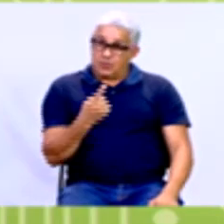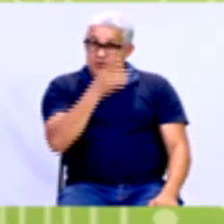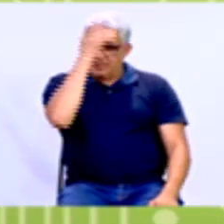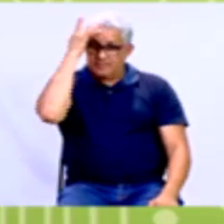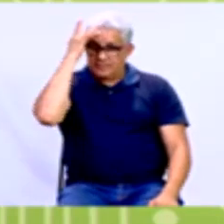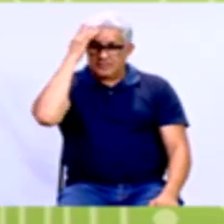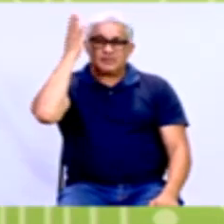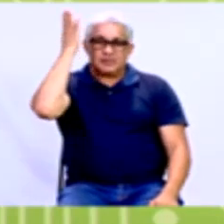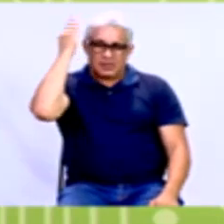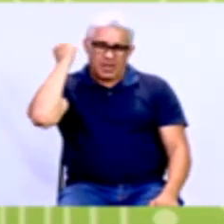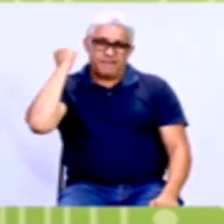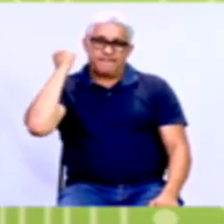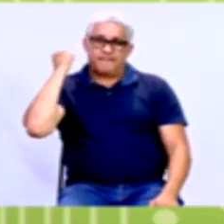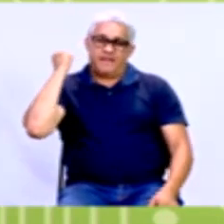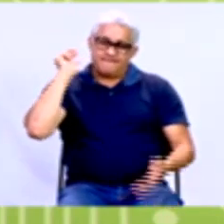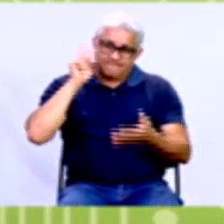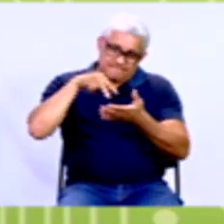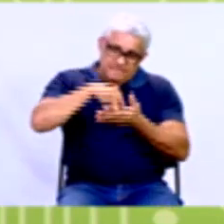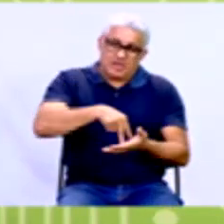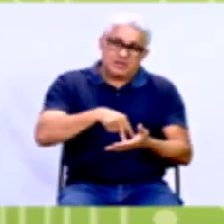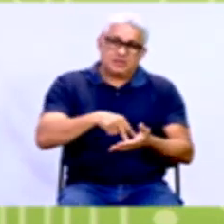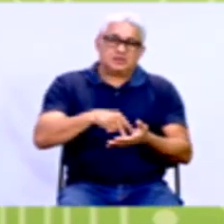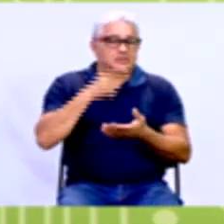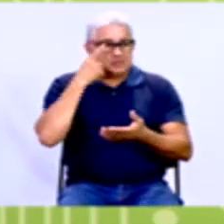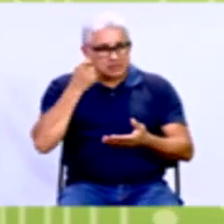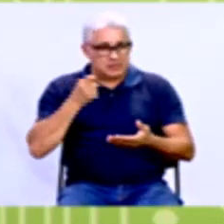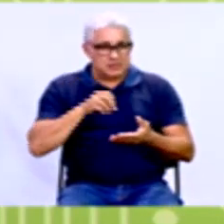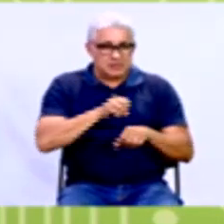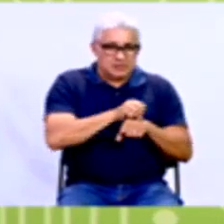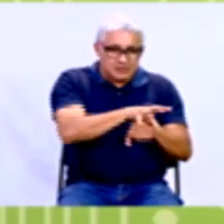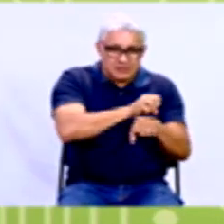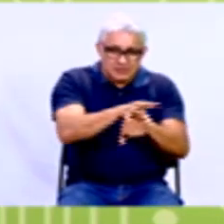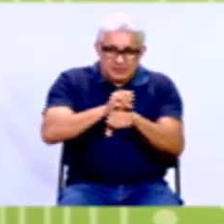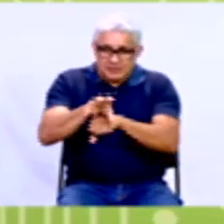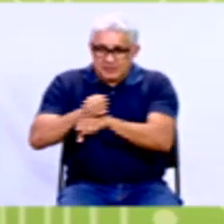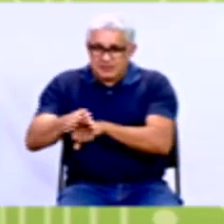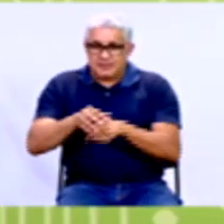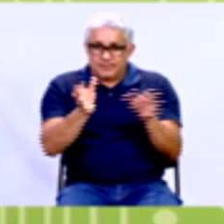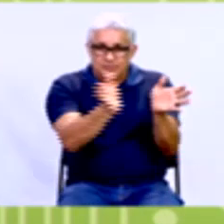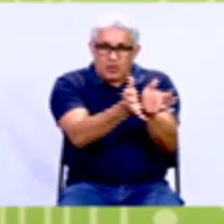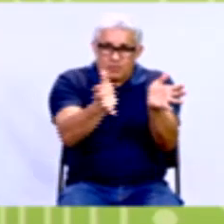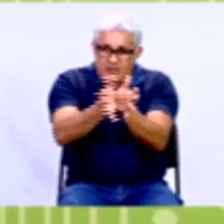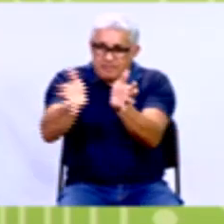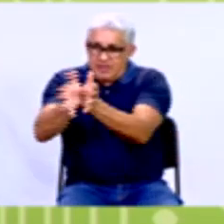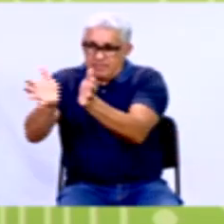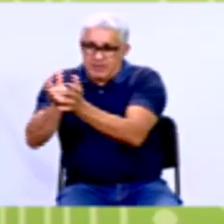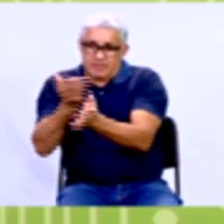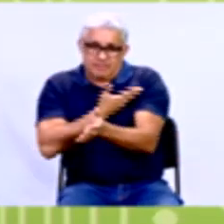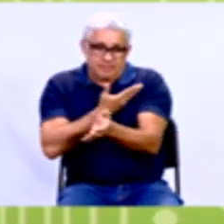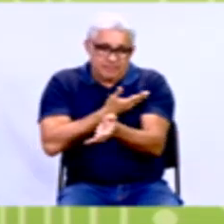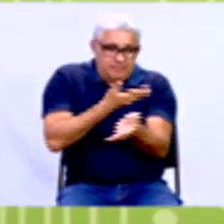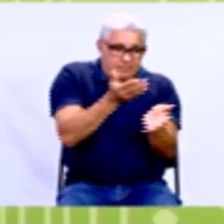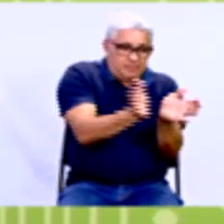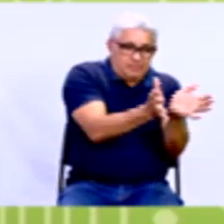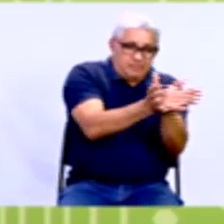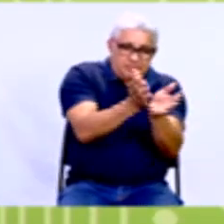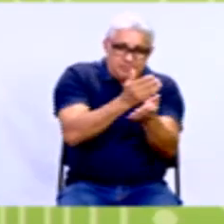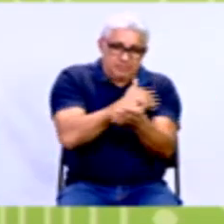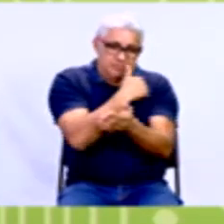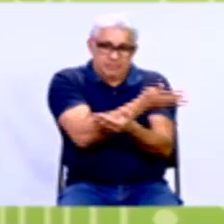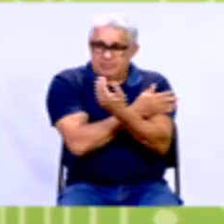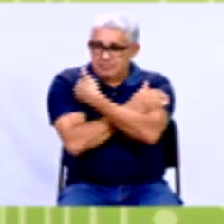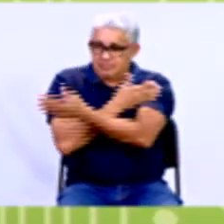né? Maior, assim, então eu acho muito interessante mesmo repassar isso, né, para os colegas de vocês aí. A gente